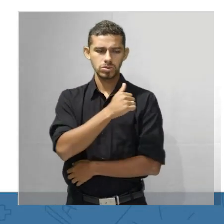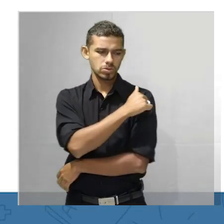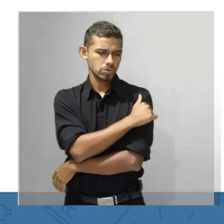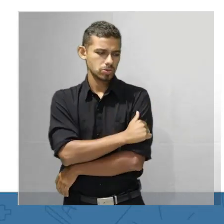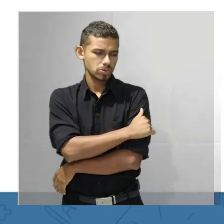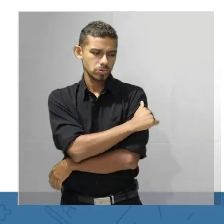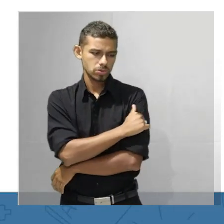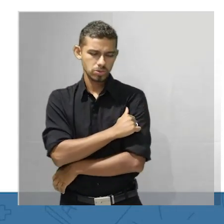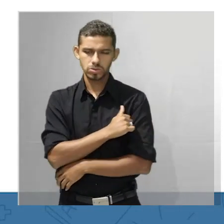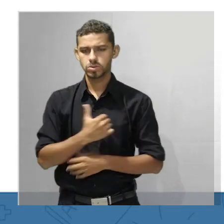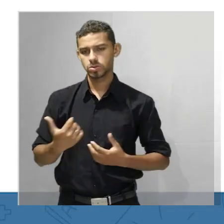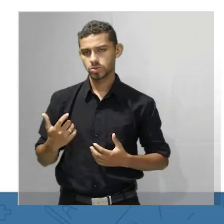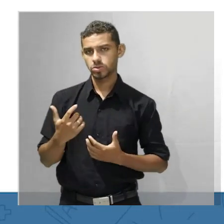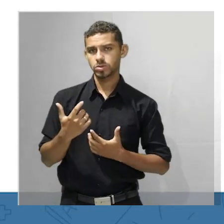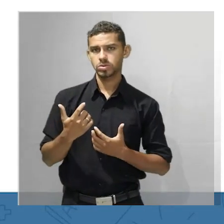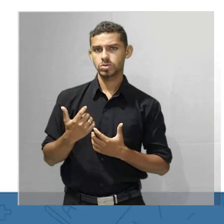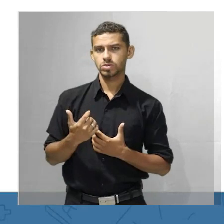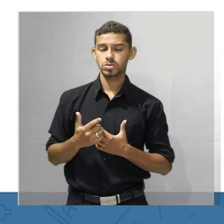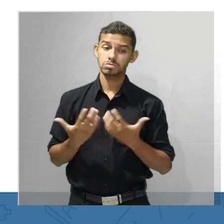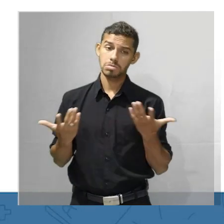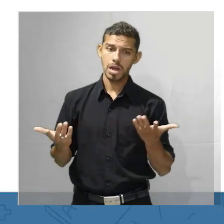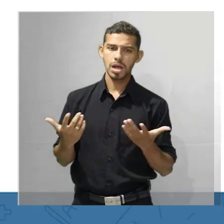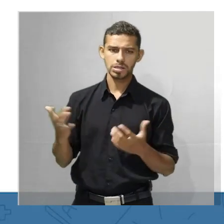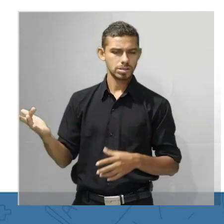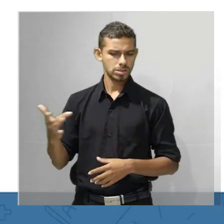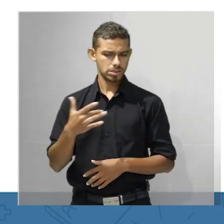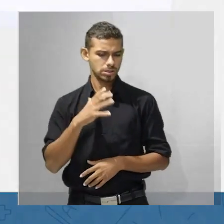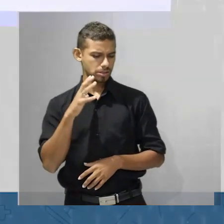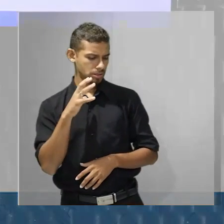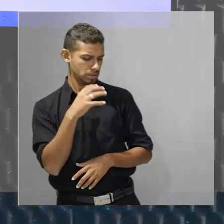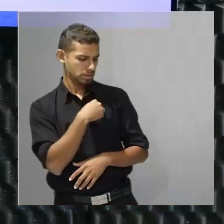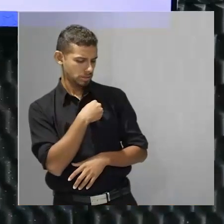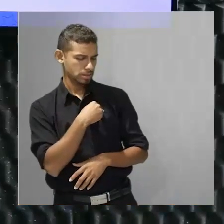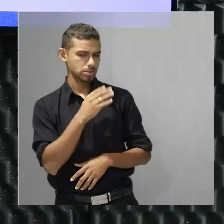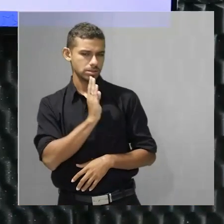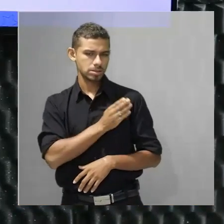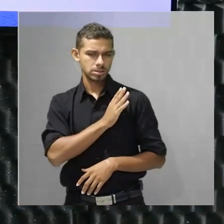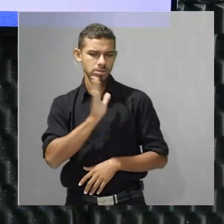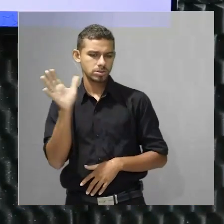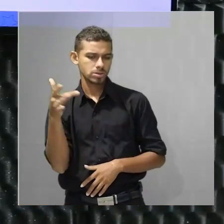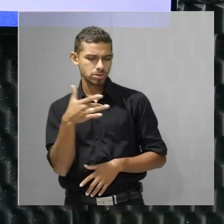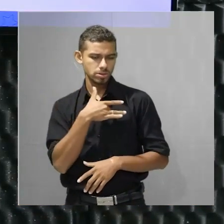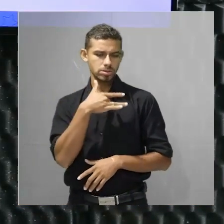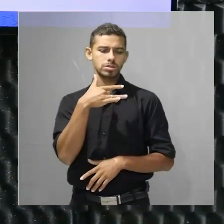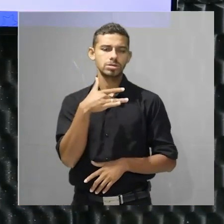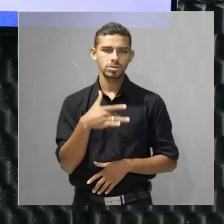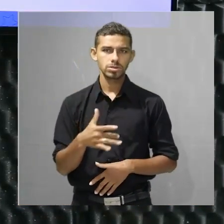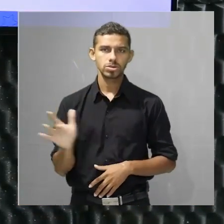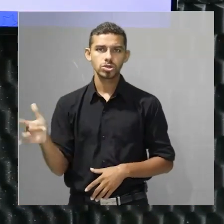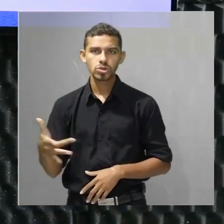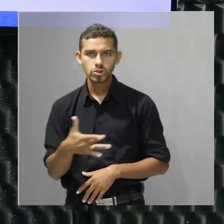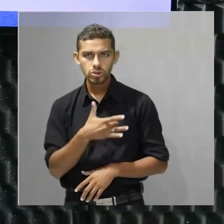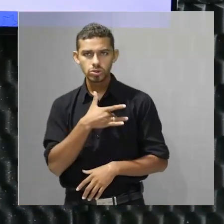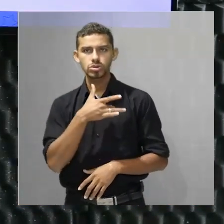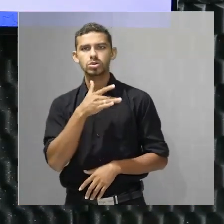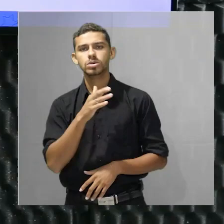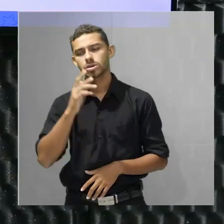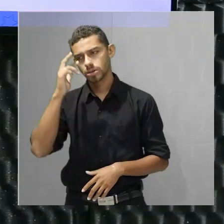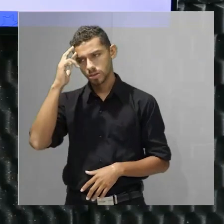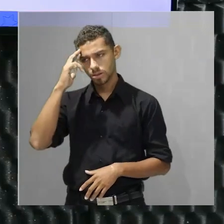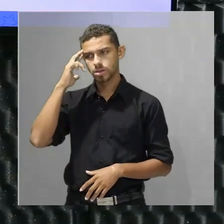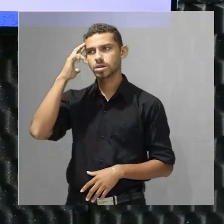algo do tipo mas tocar Mesmo coração é impossível mas quando digo toquei o coração dele eu fiz com que ele